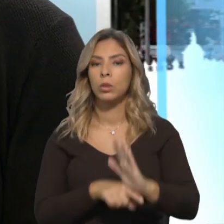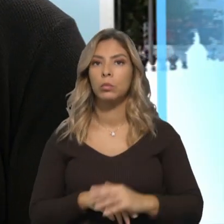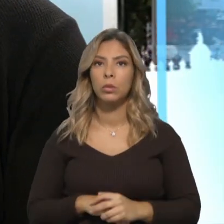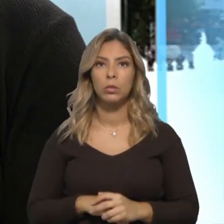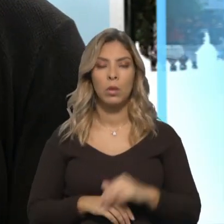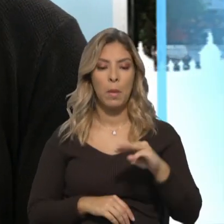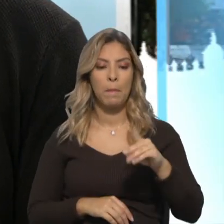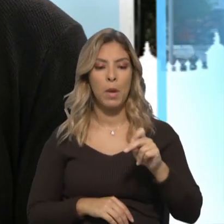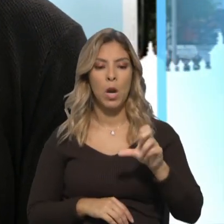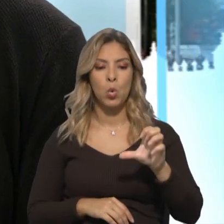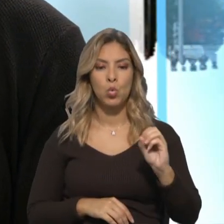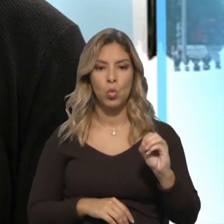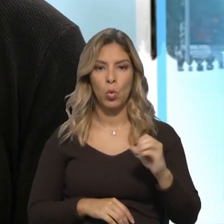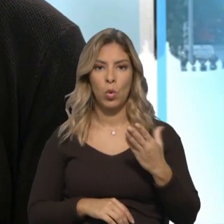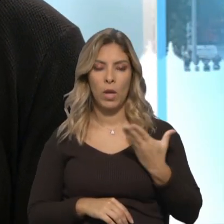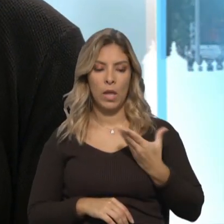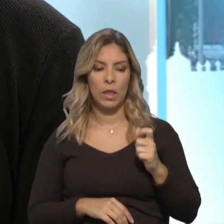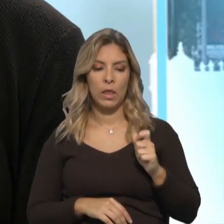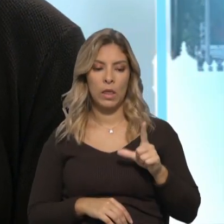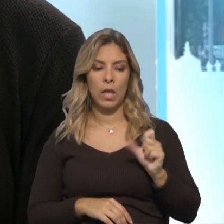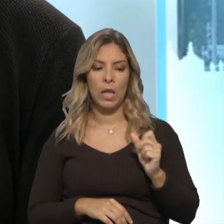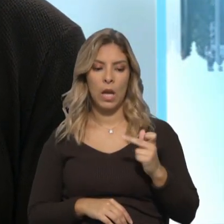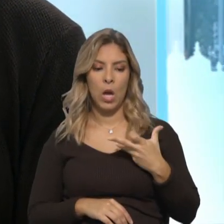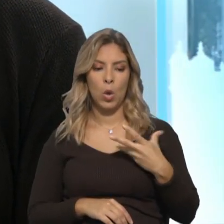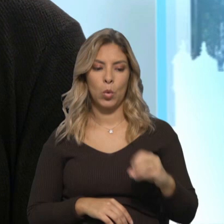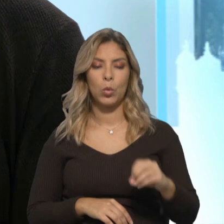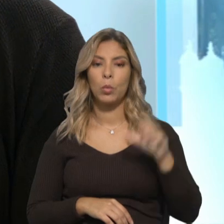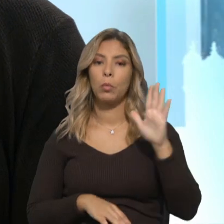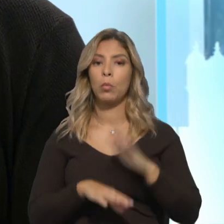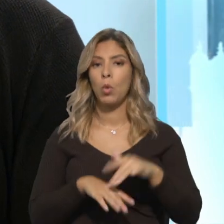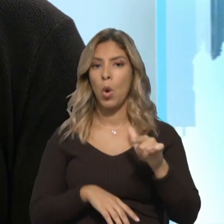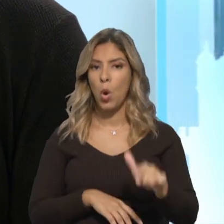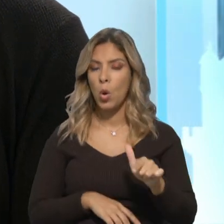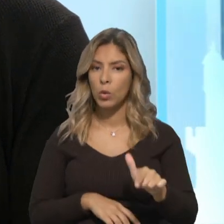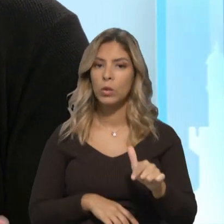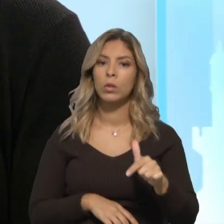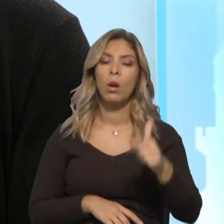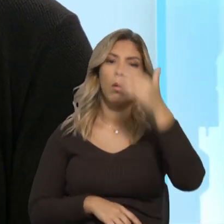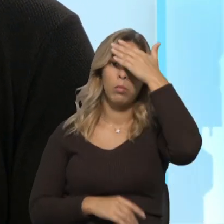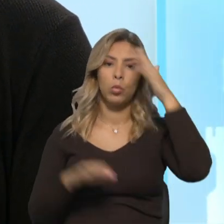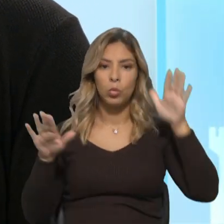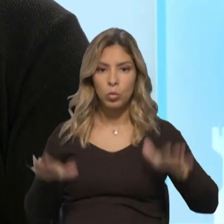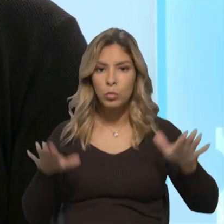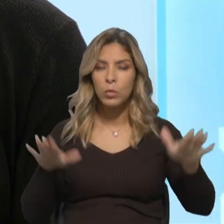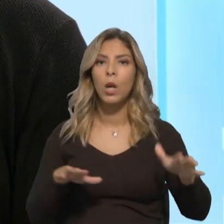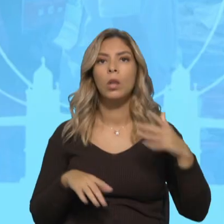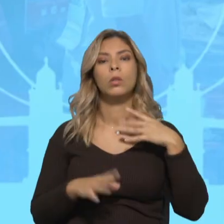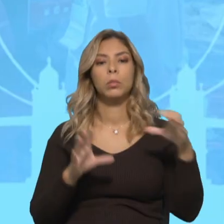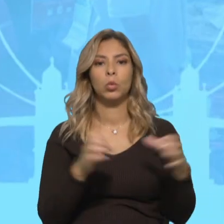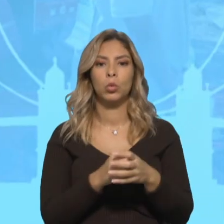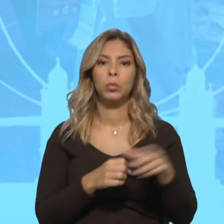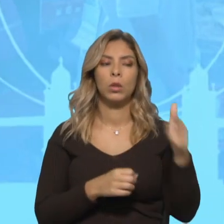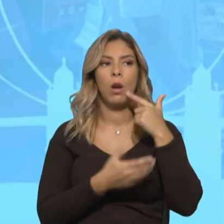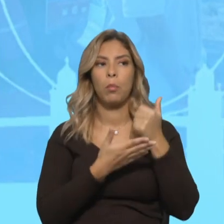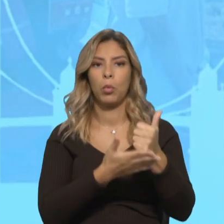com a questão dos guerrilheiros muçulmanos e extremistas, e estamos também lá a trabalhar na questão do apoio a refugiados